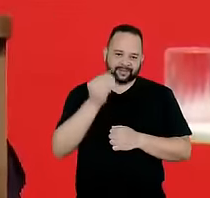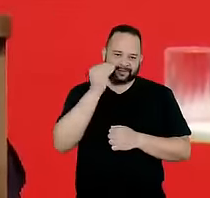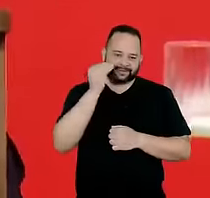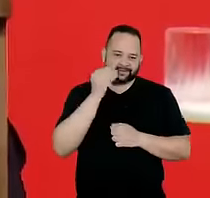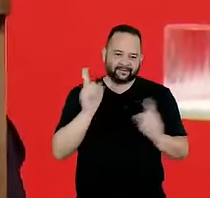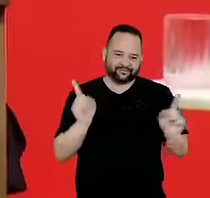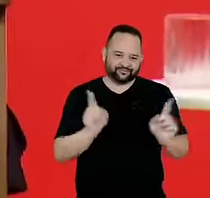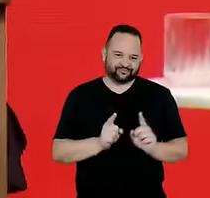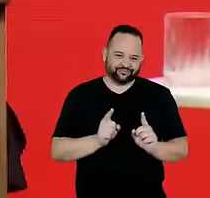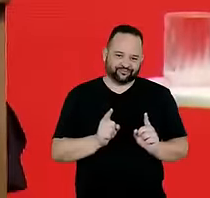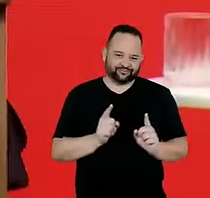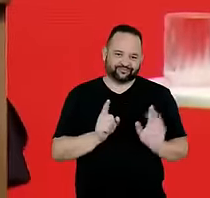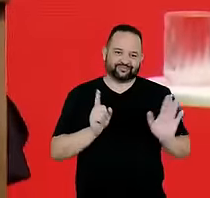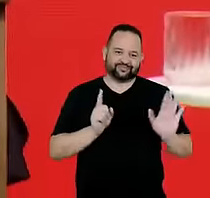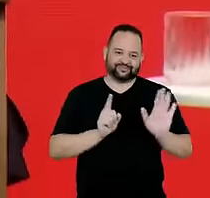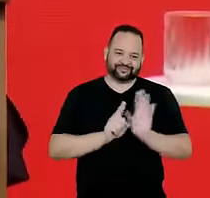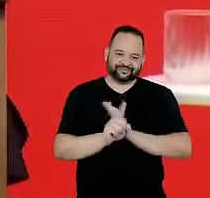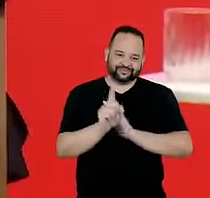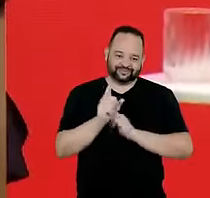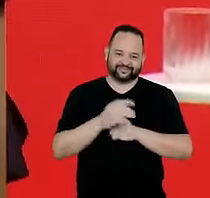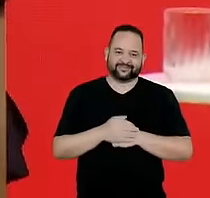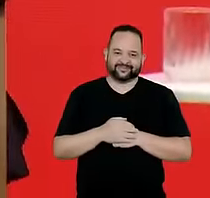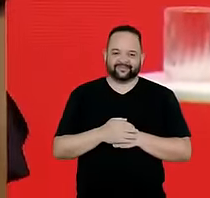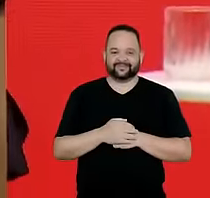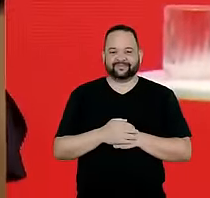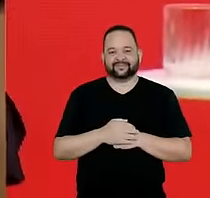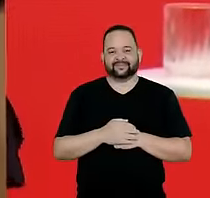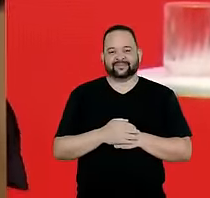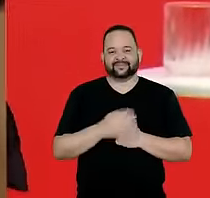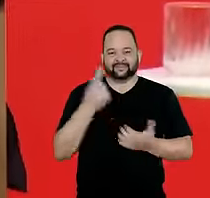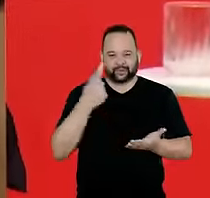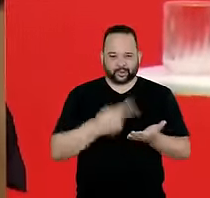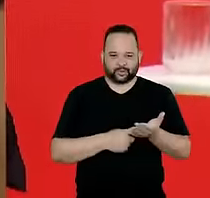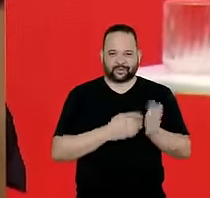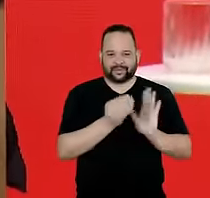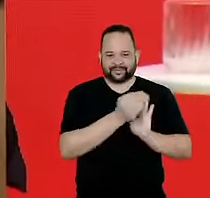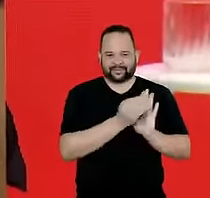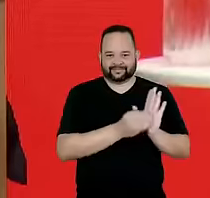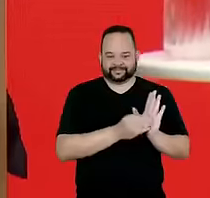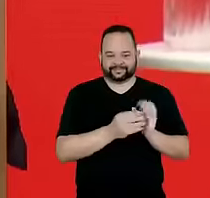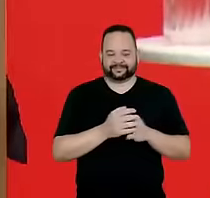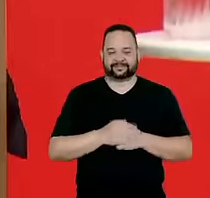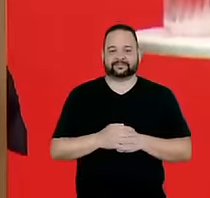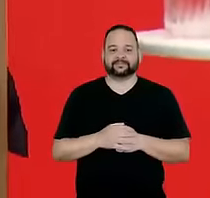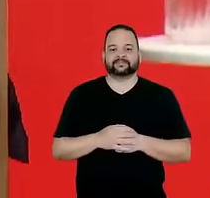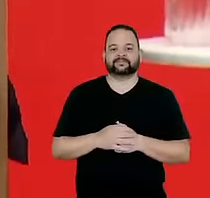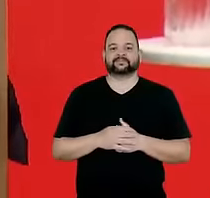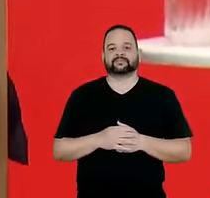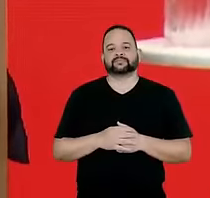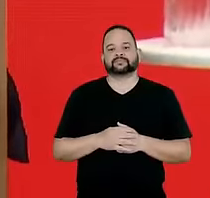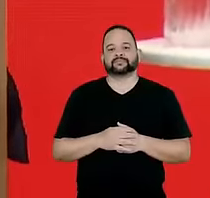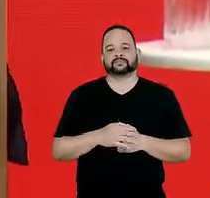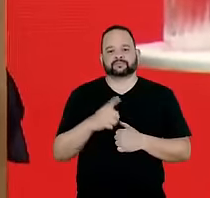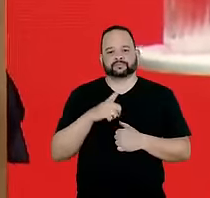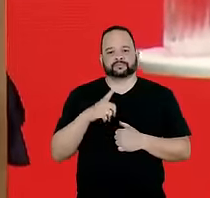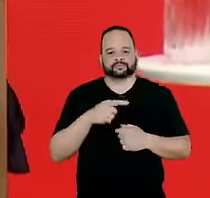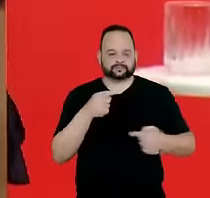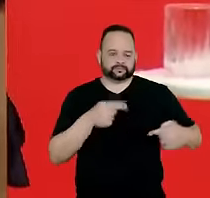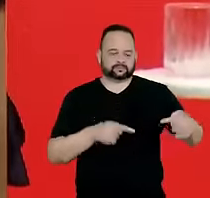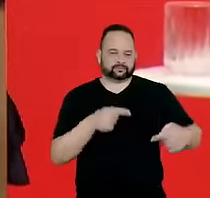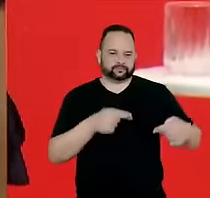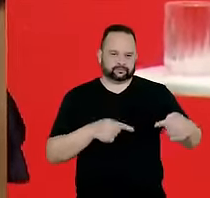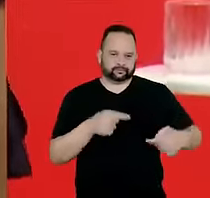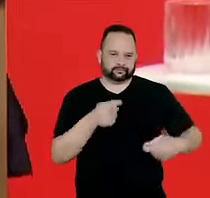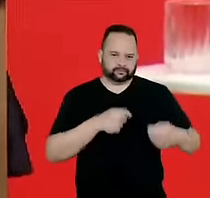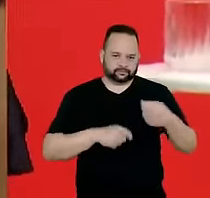nas perguntas para e cumprir a aginda com você então primeiro eh eh tem um debate no mercado naturalmente em